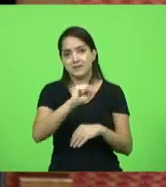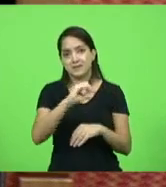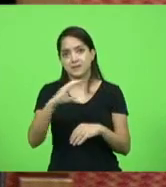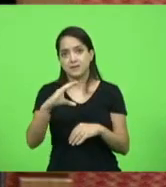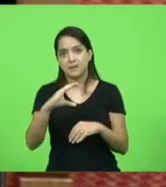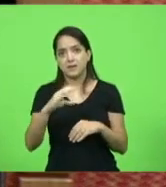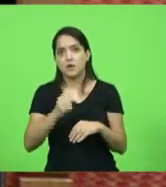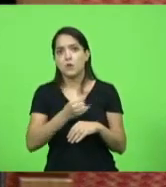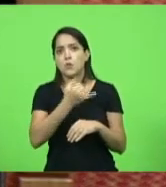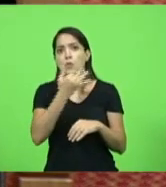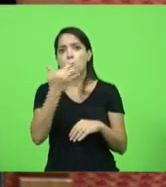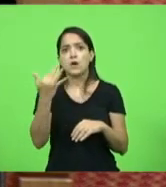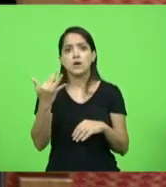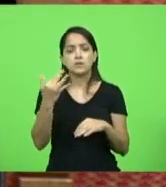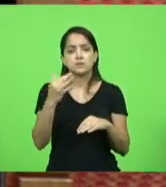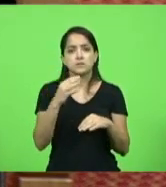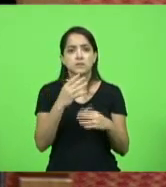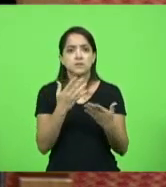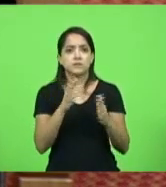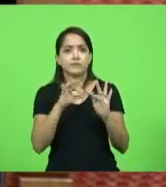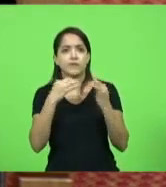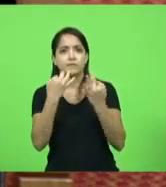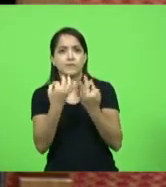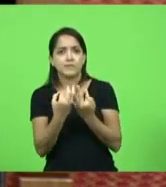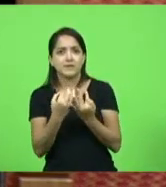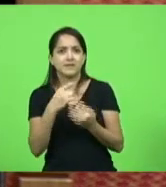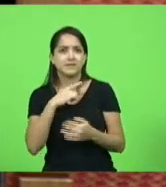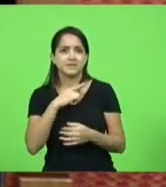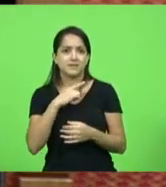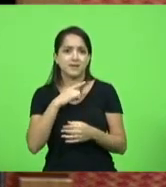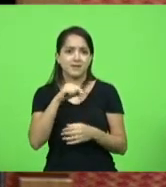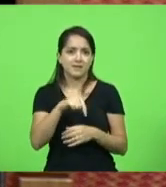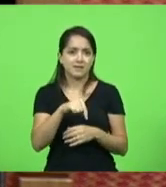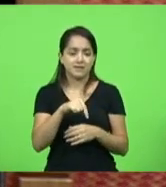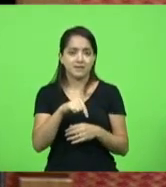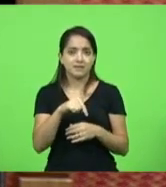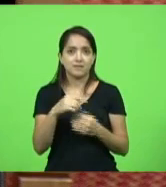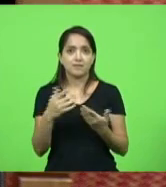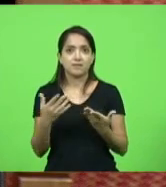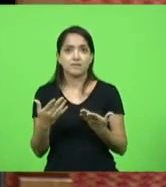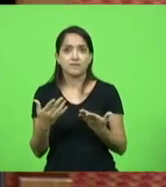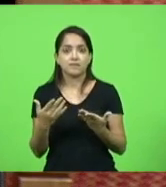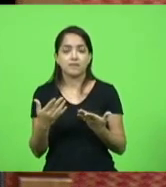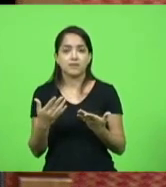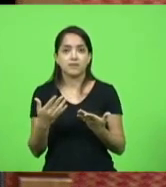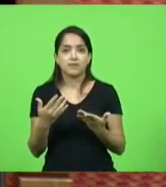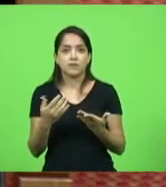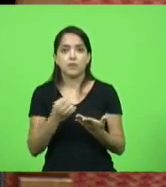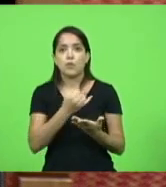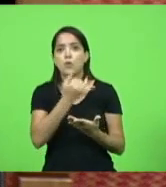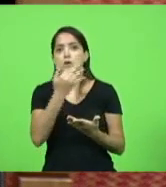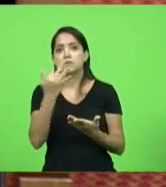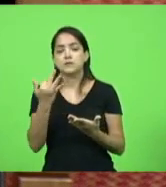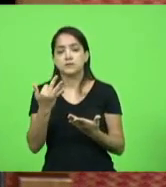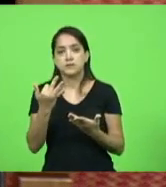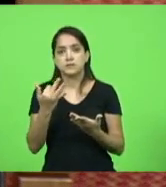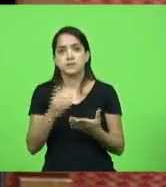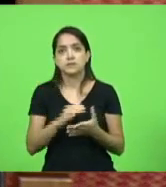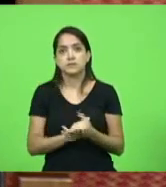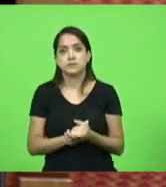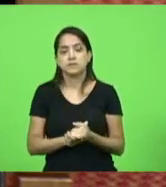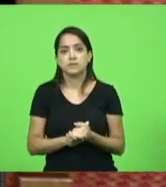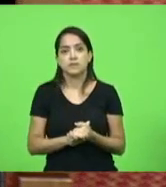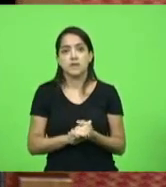Quantos milhões de famílias existem em Santa Catarina? Quantas famílias